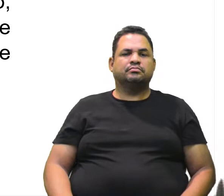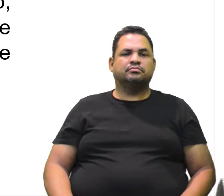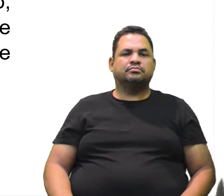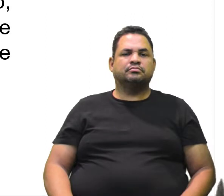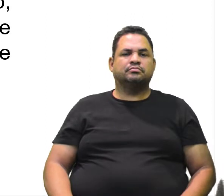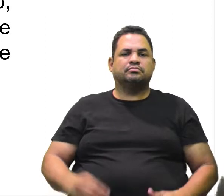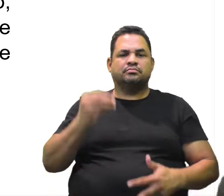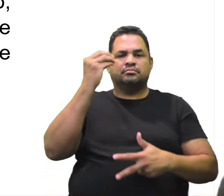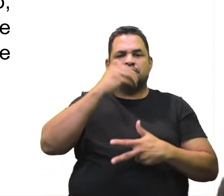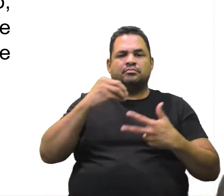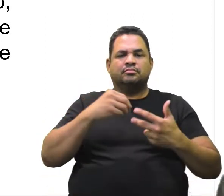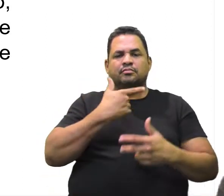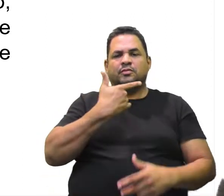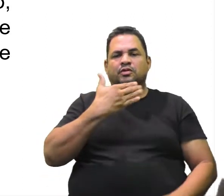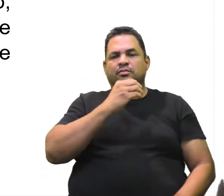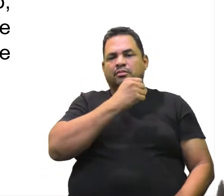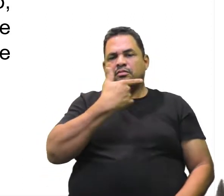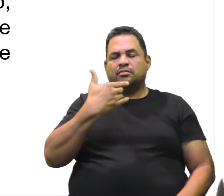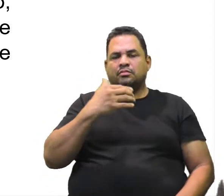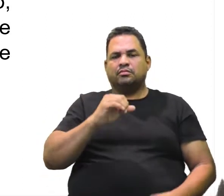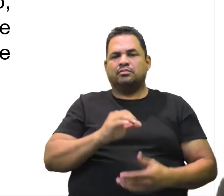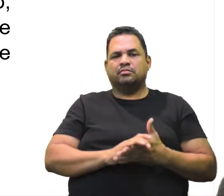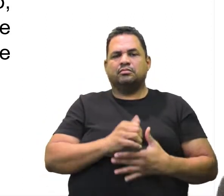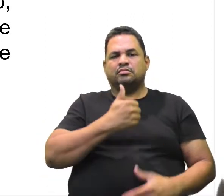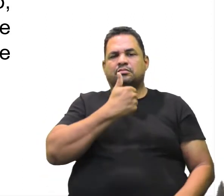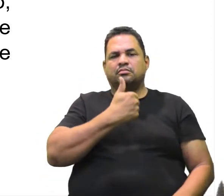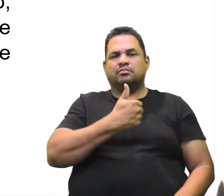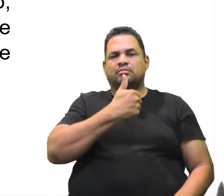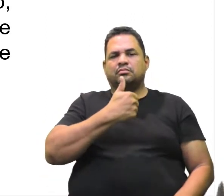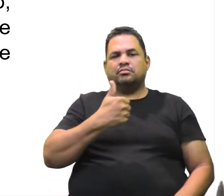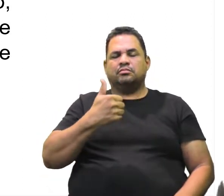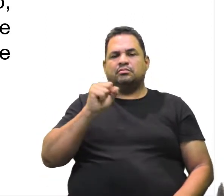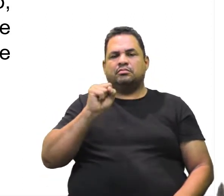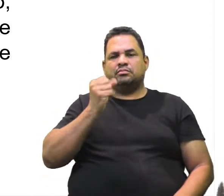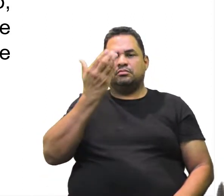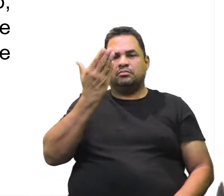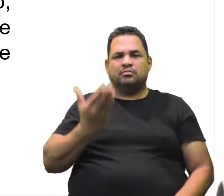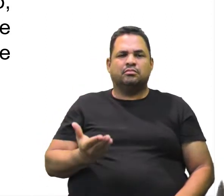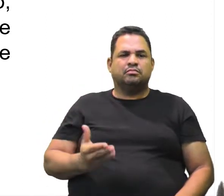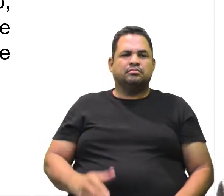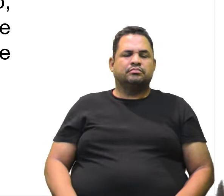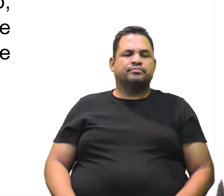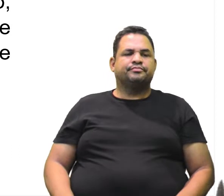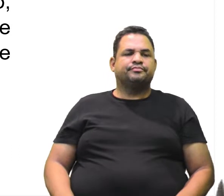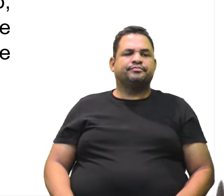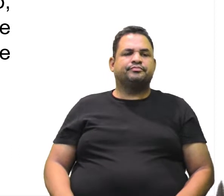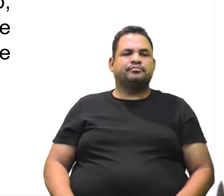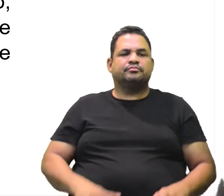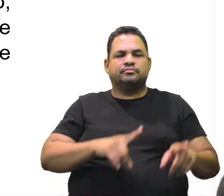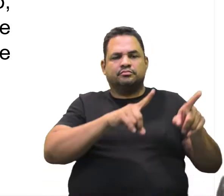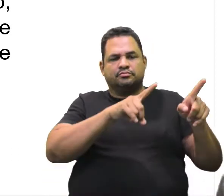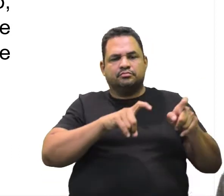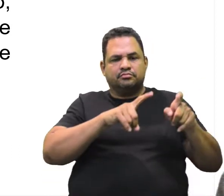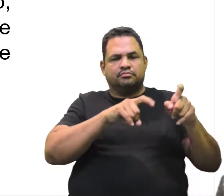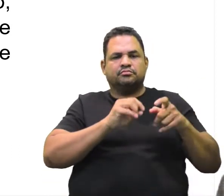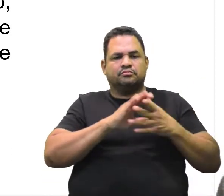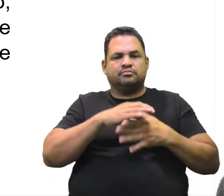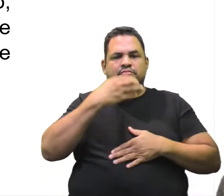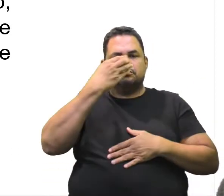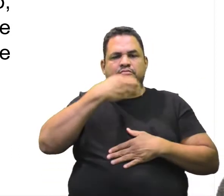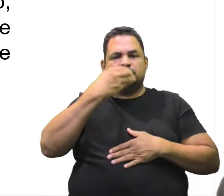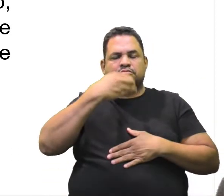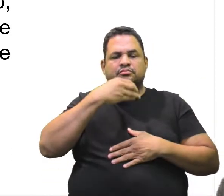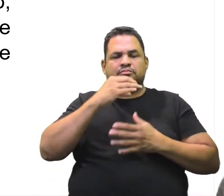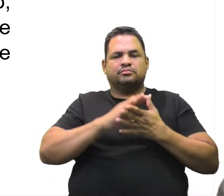no Enem de 2020, a questão 118 dizia o seguinte: a agricultura de